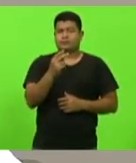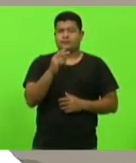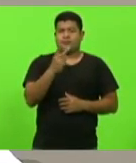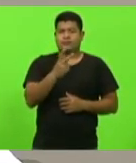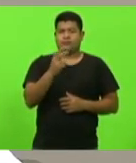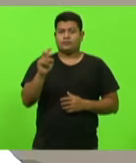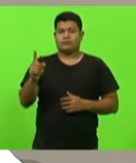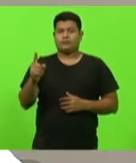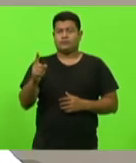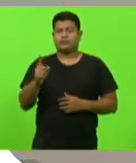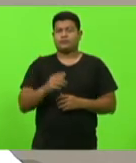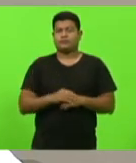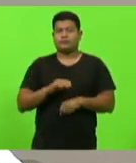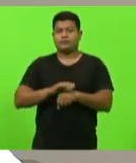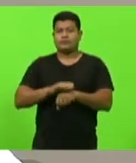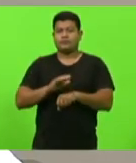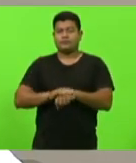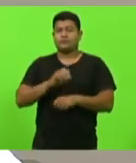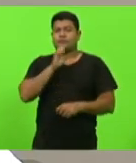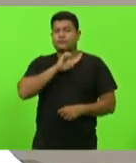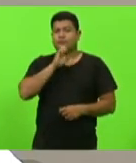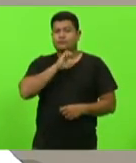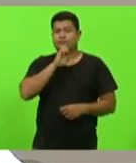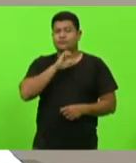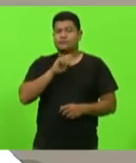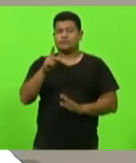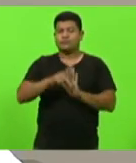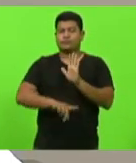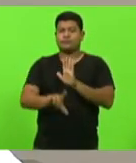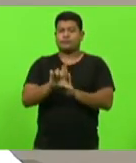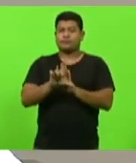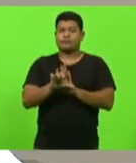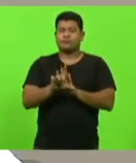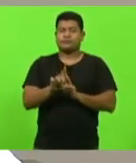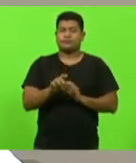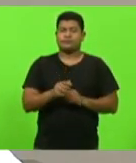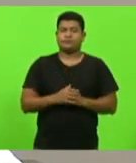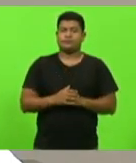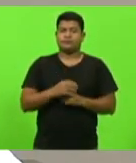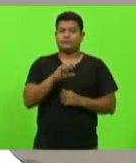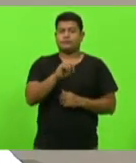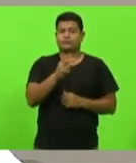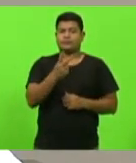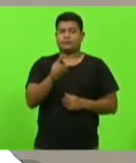0209.5/2021, de autoria do deputado Felipe Estevão, e Projeto de Lei